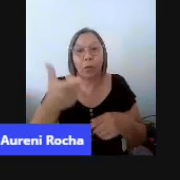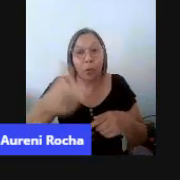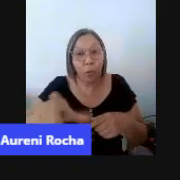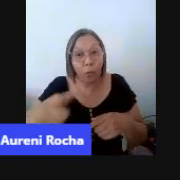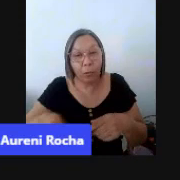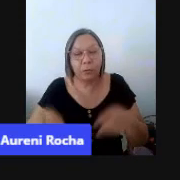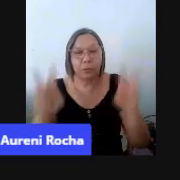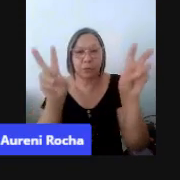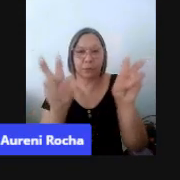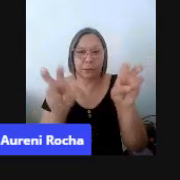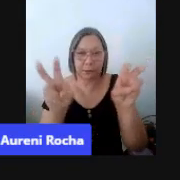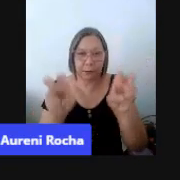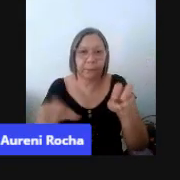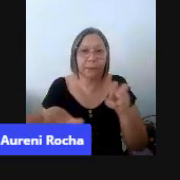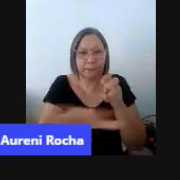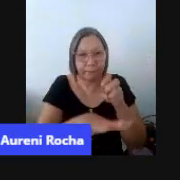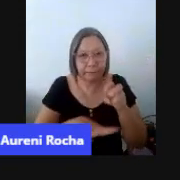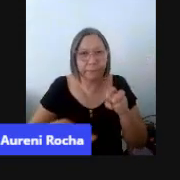socioambientais.